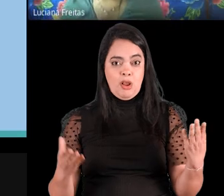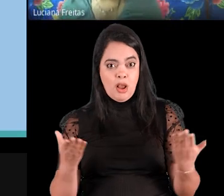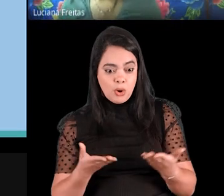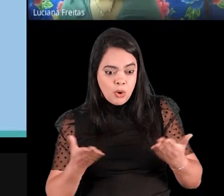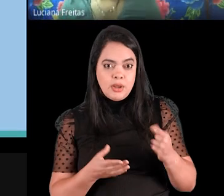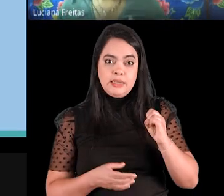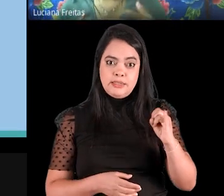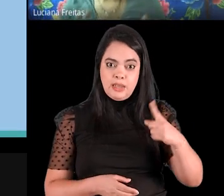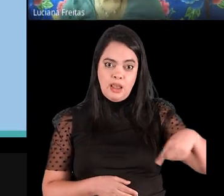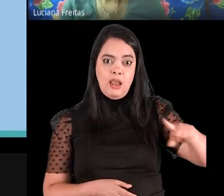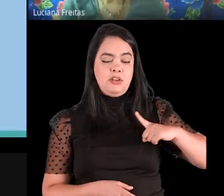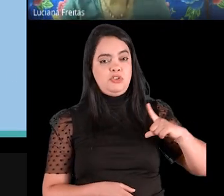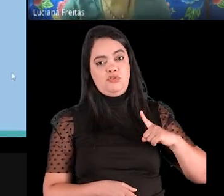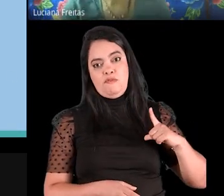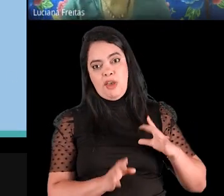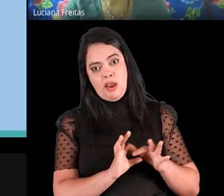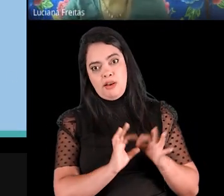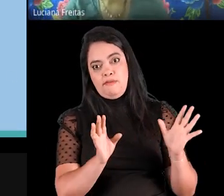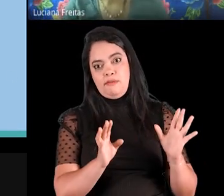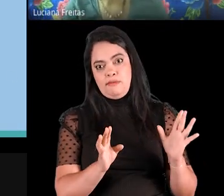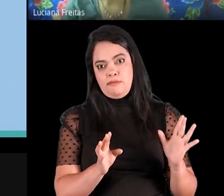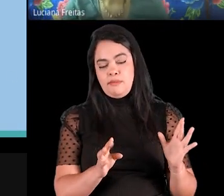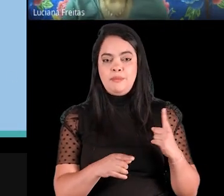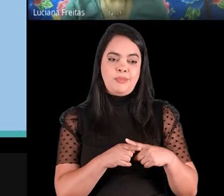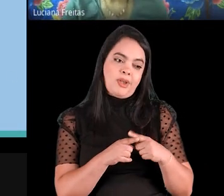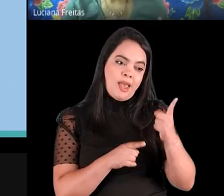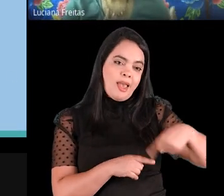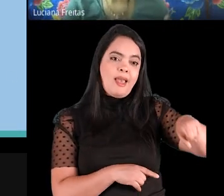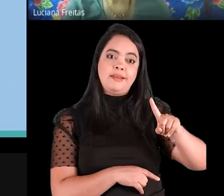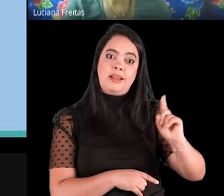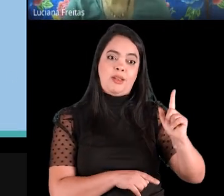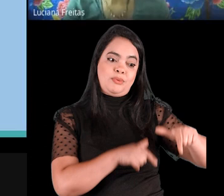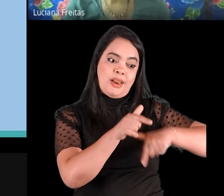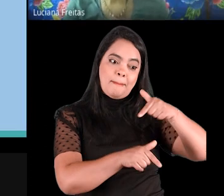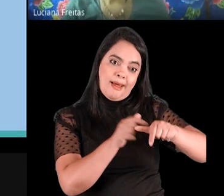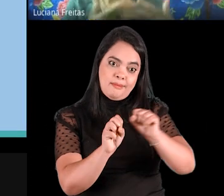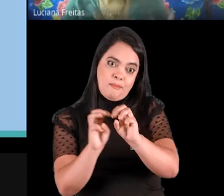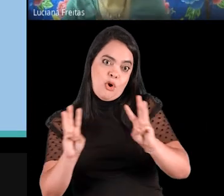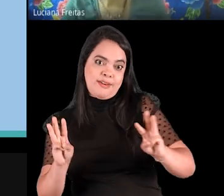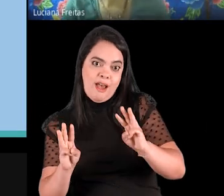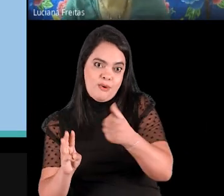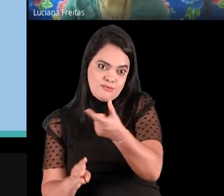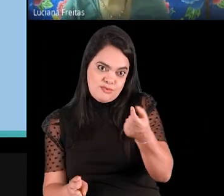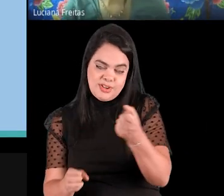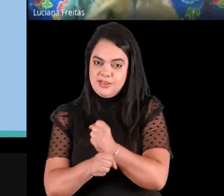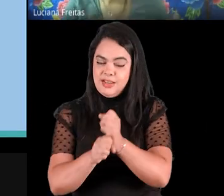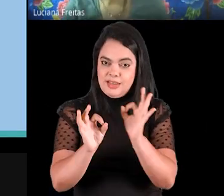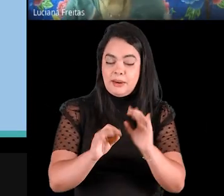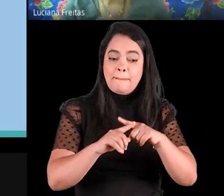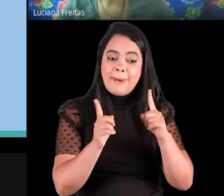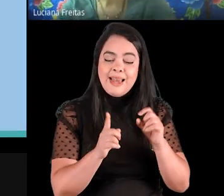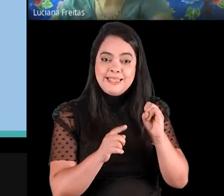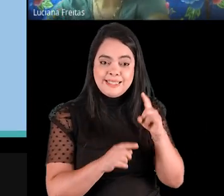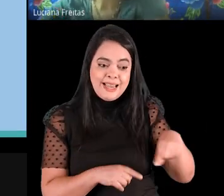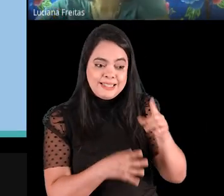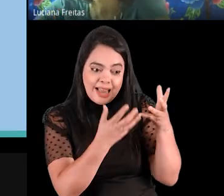estiverem disponíveis, porque eles não estão em função do portal, mas se eles estiverem disponíveis e puderem colaborar conosco, a gente